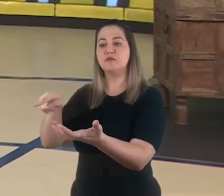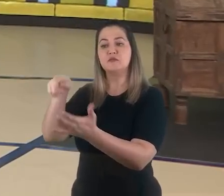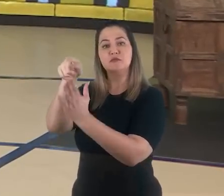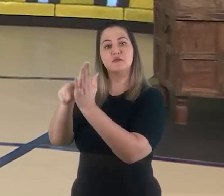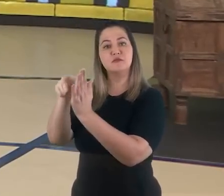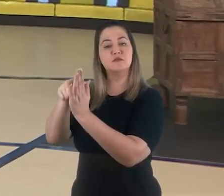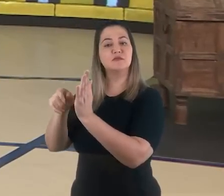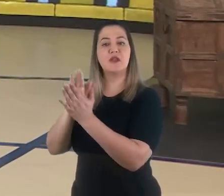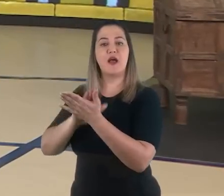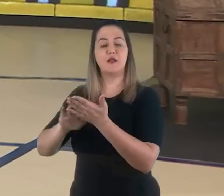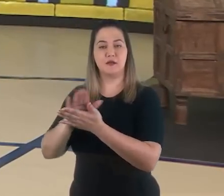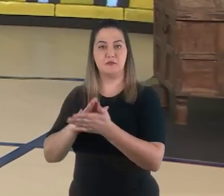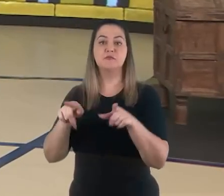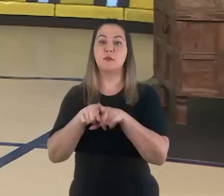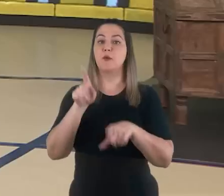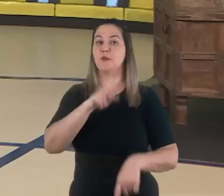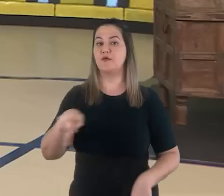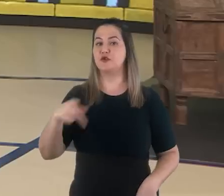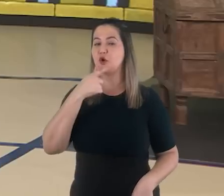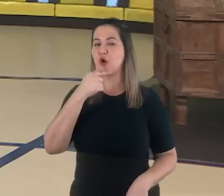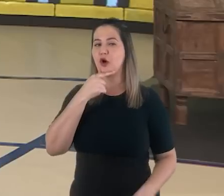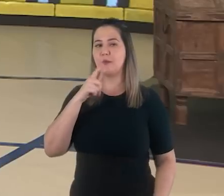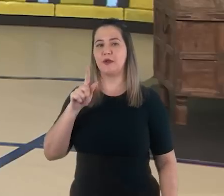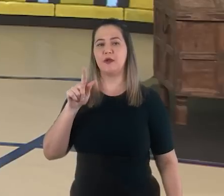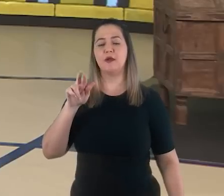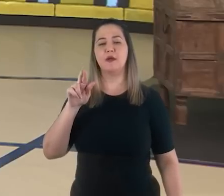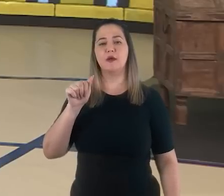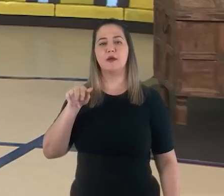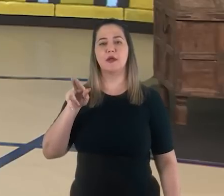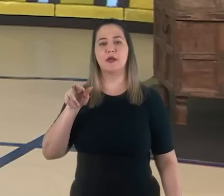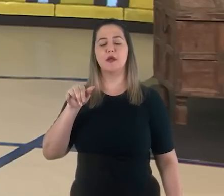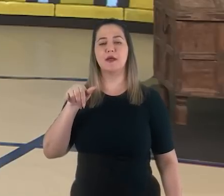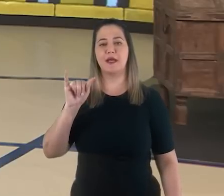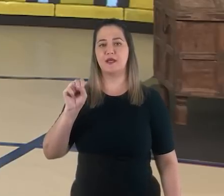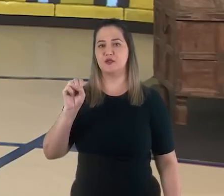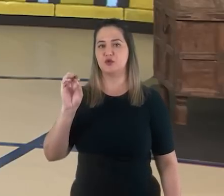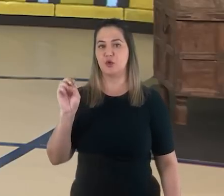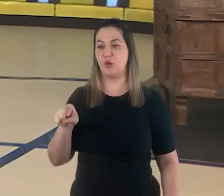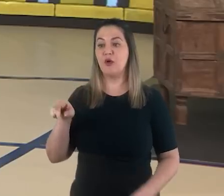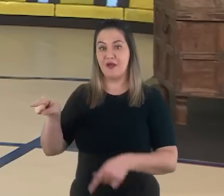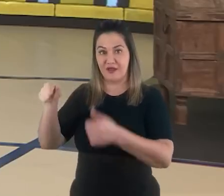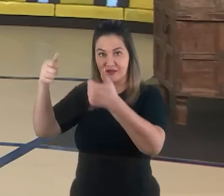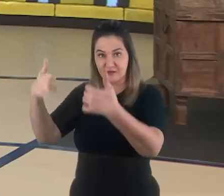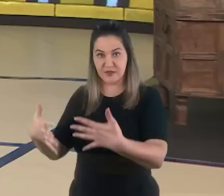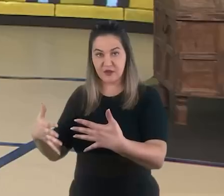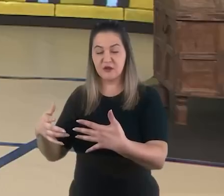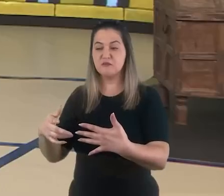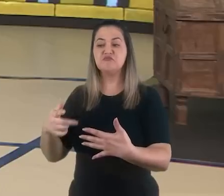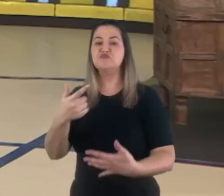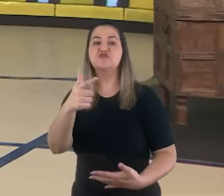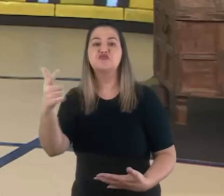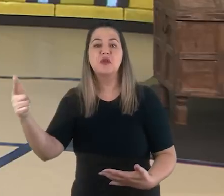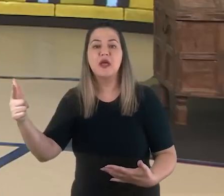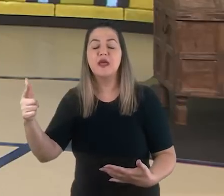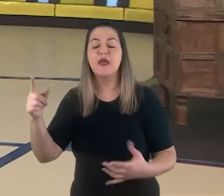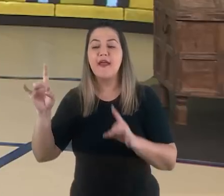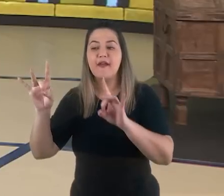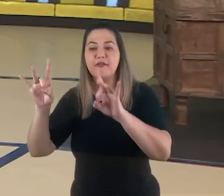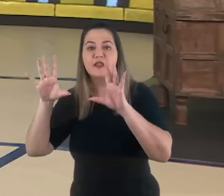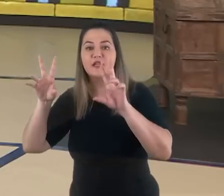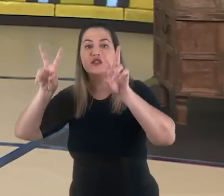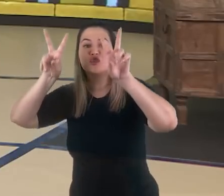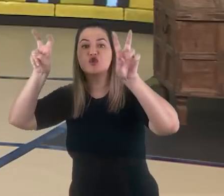professor Grayson, que publicou aqueles textos, ele enfatizou que não há evidência de qualquer tipo de